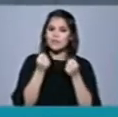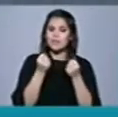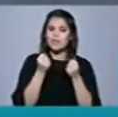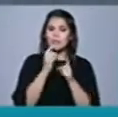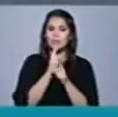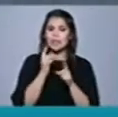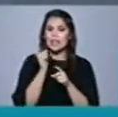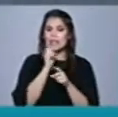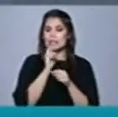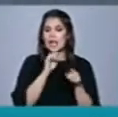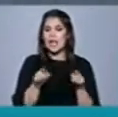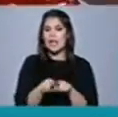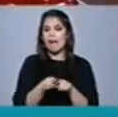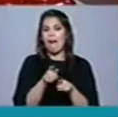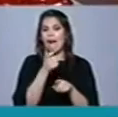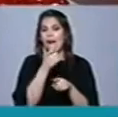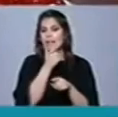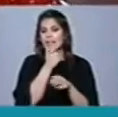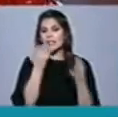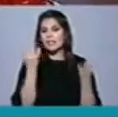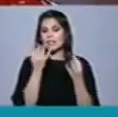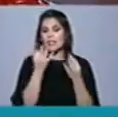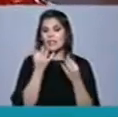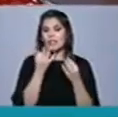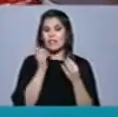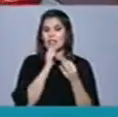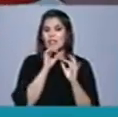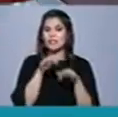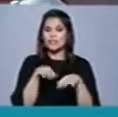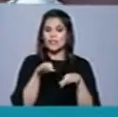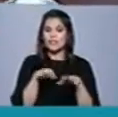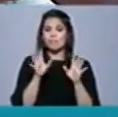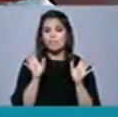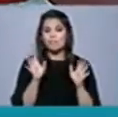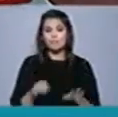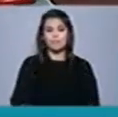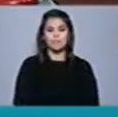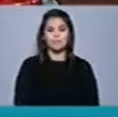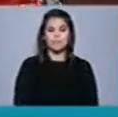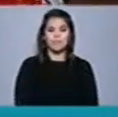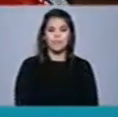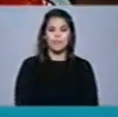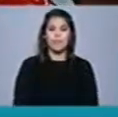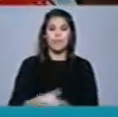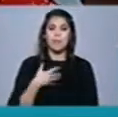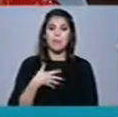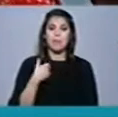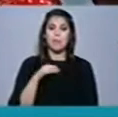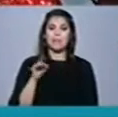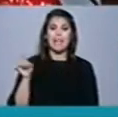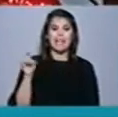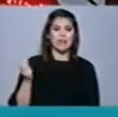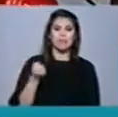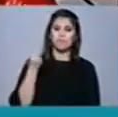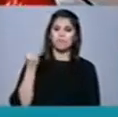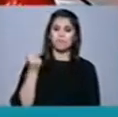o que aconteceria realmente se a massa estivesse acabada de fazer. É uma pena, mas com aquela já não vamos